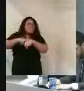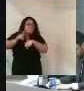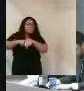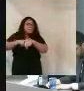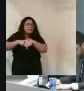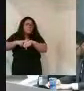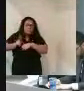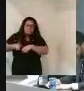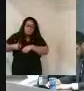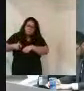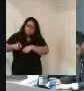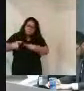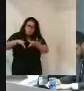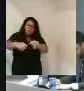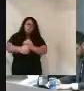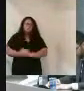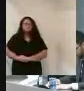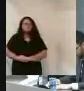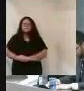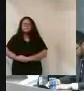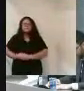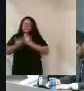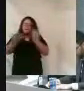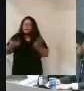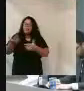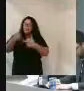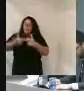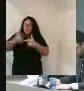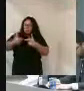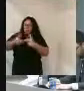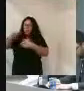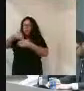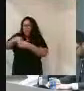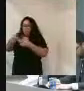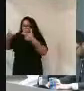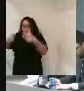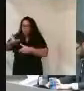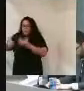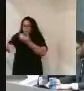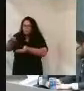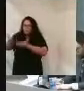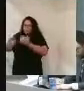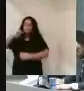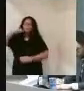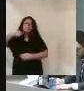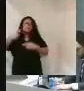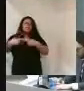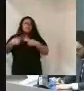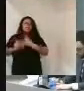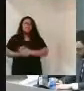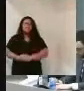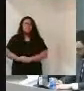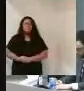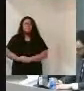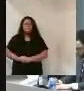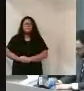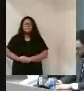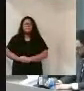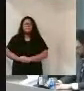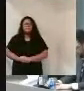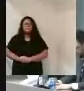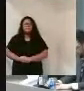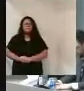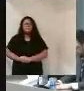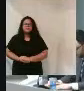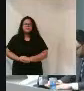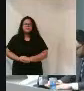os aterros sanitários. Porque o vidro, ele acumula matéria orgânica, ele acumula dejeto,